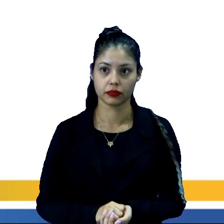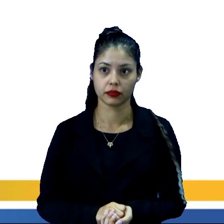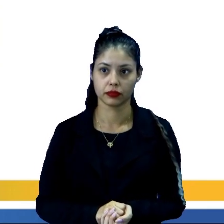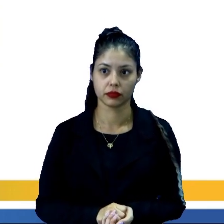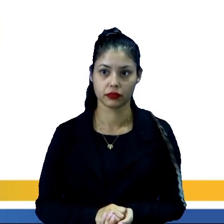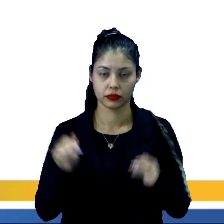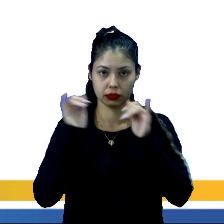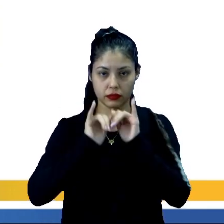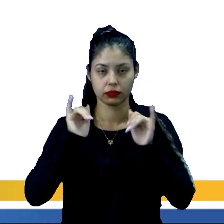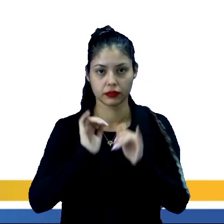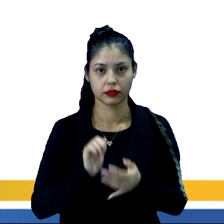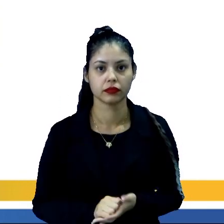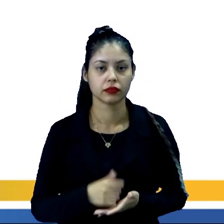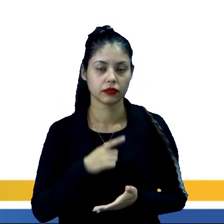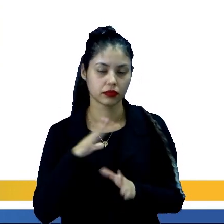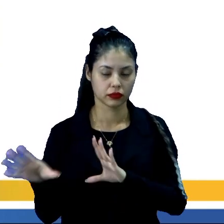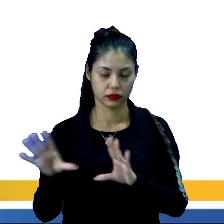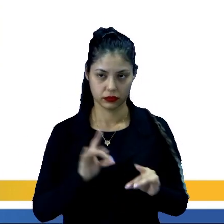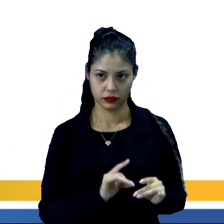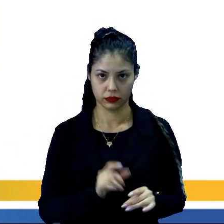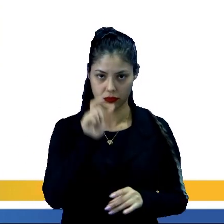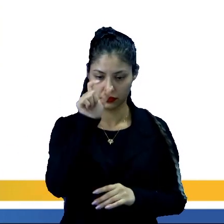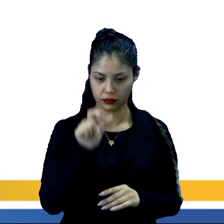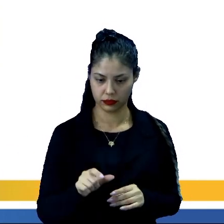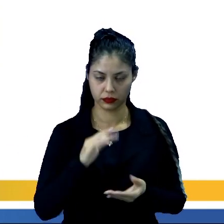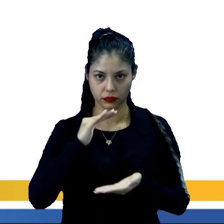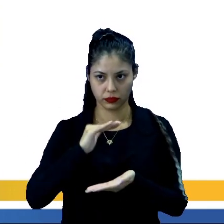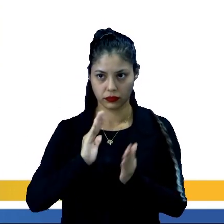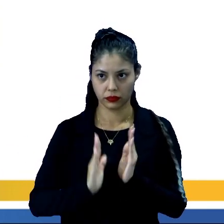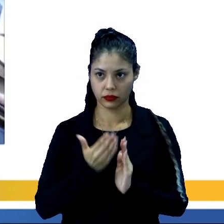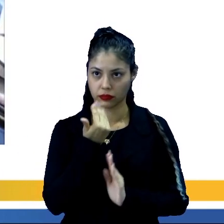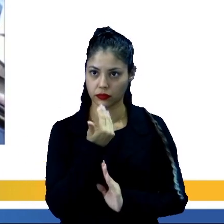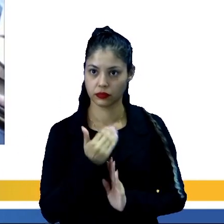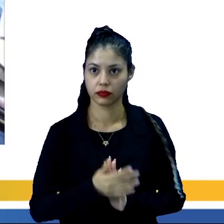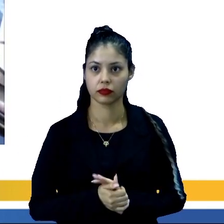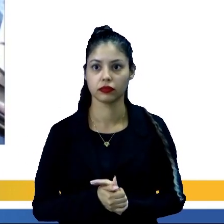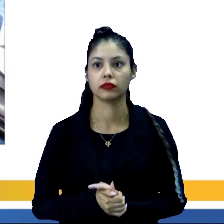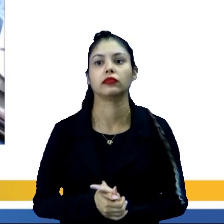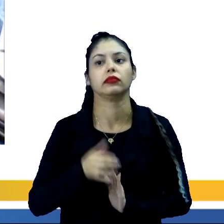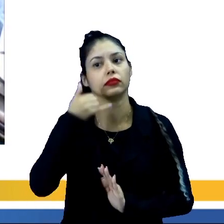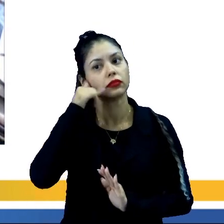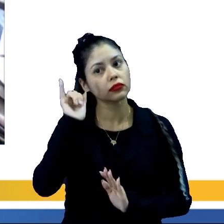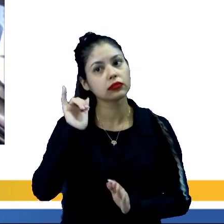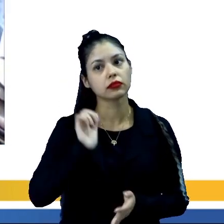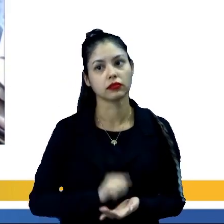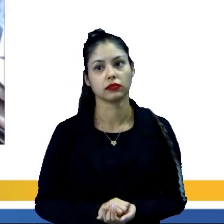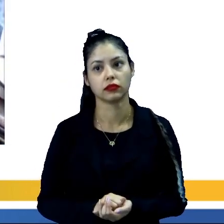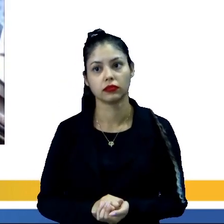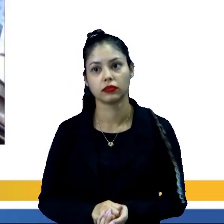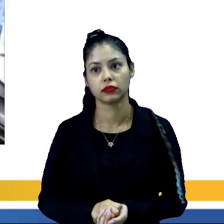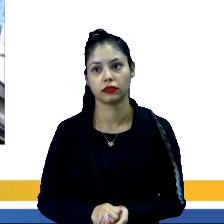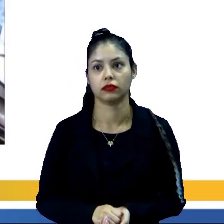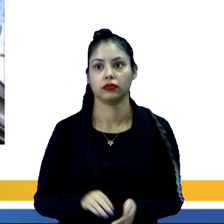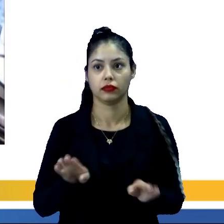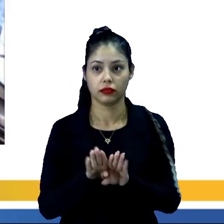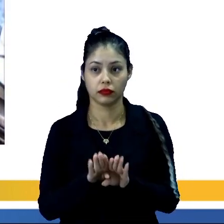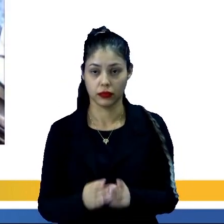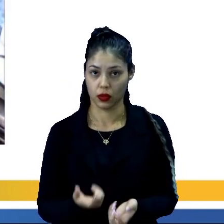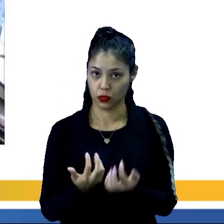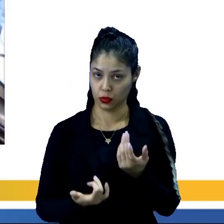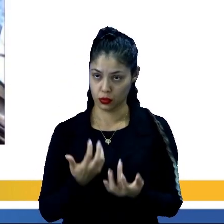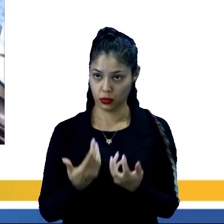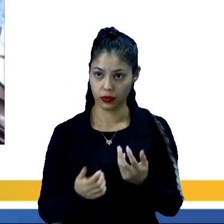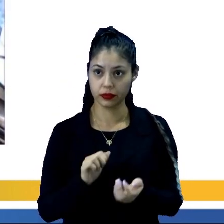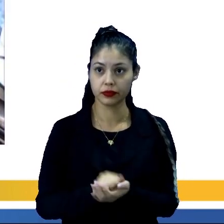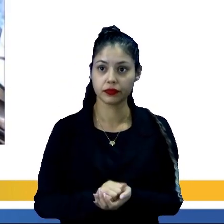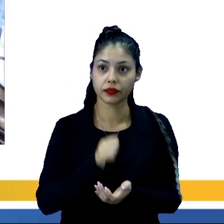às informações nutricionais que vêm ali nos rótulos dos alimentos. A gente também deve o quê? Evitar as gorduras e frituras,